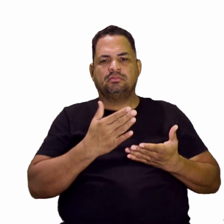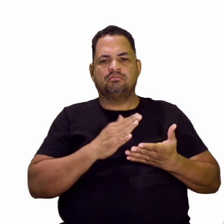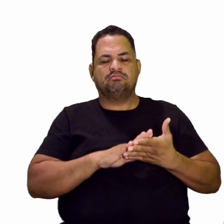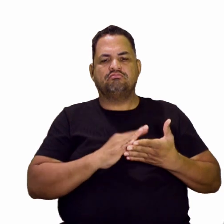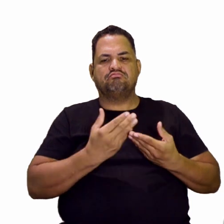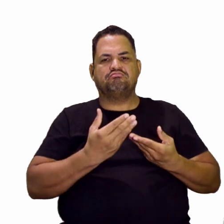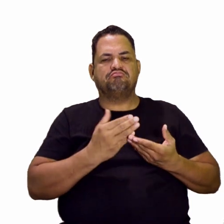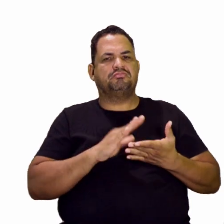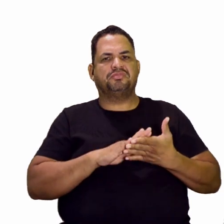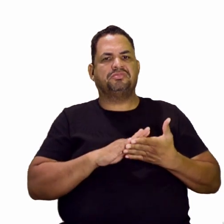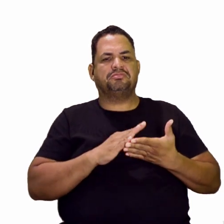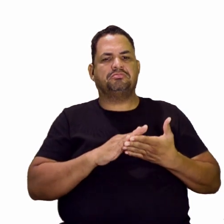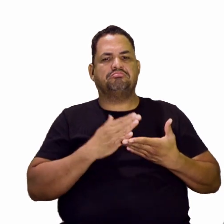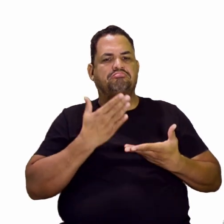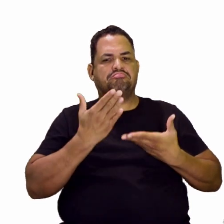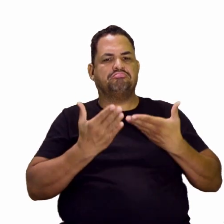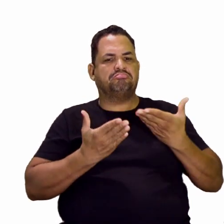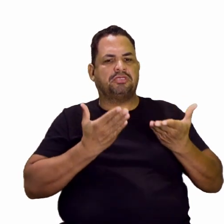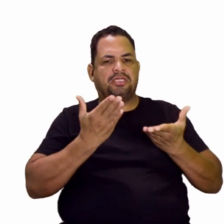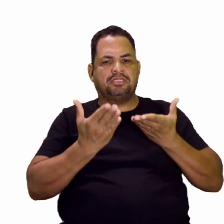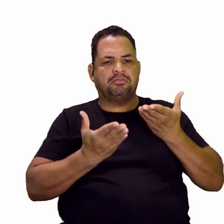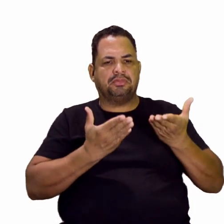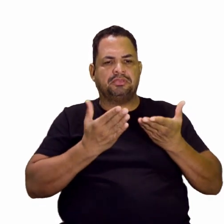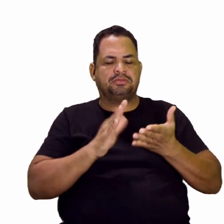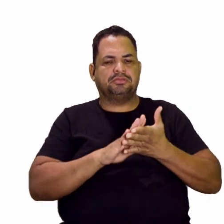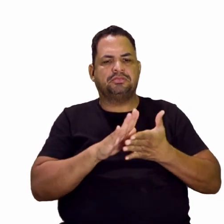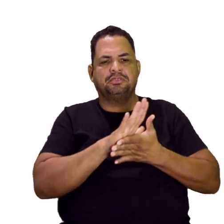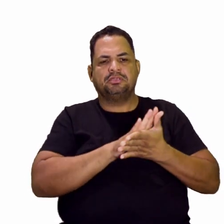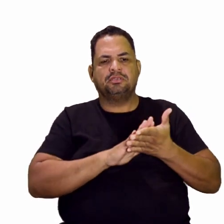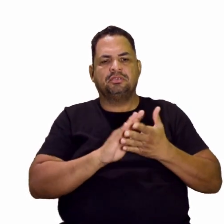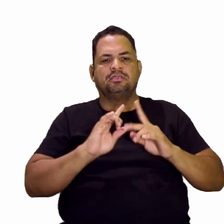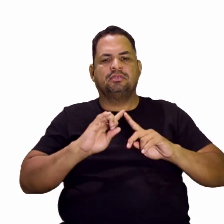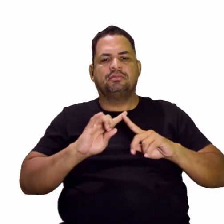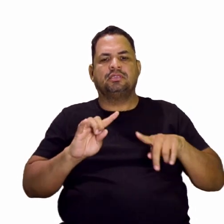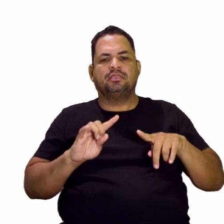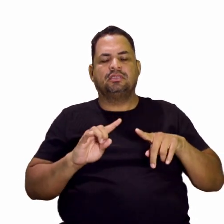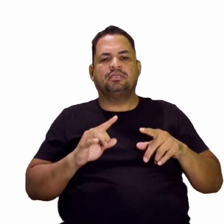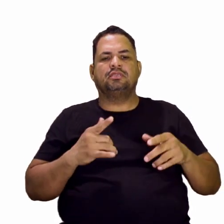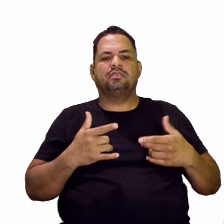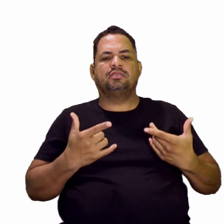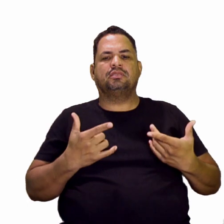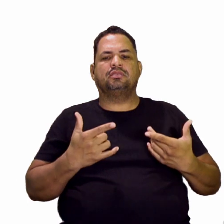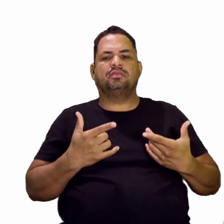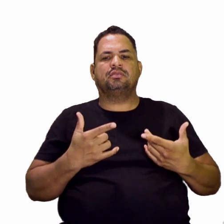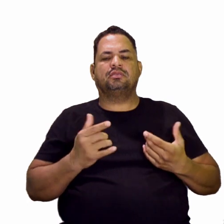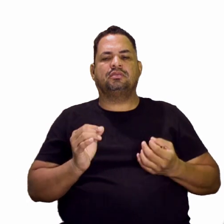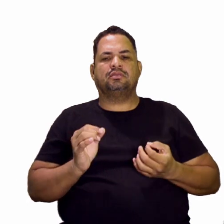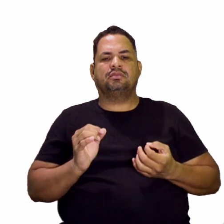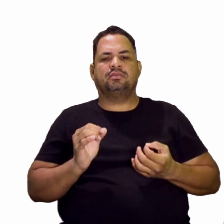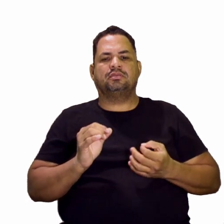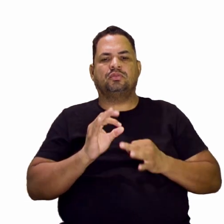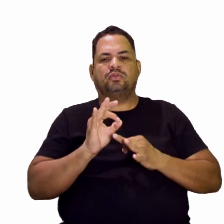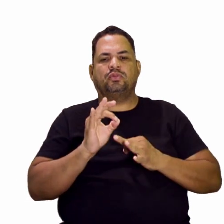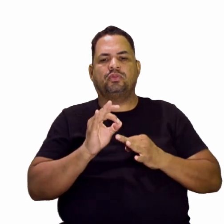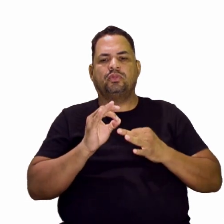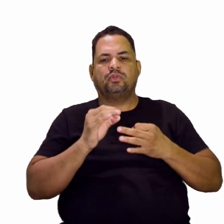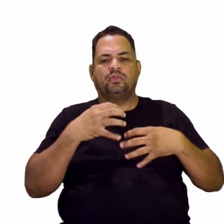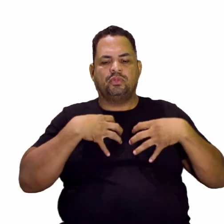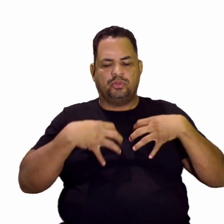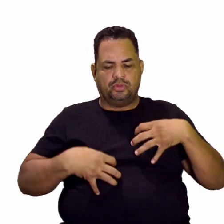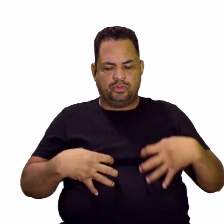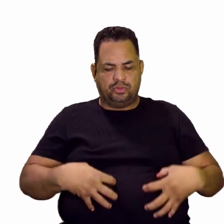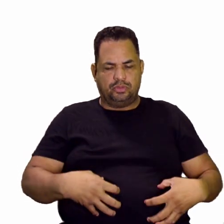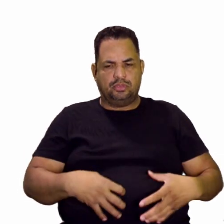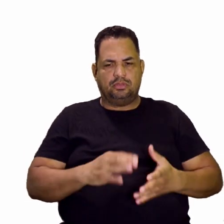serve, ele não tem efeito algum. Mas, às vezes, só o fato do organismo